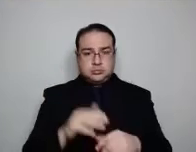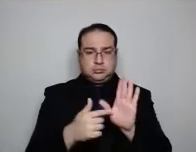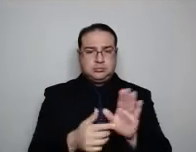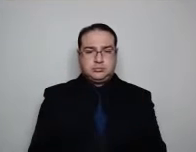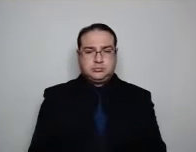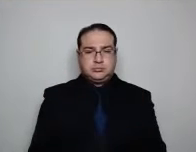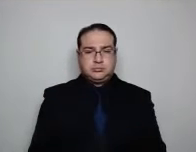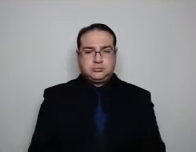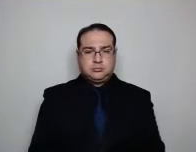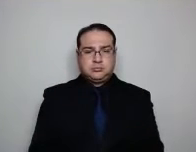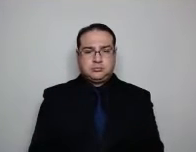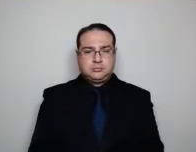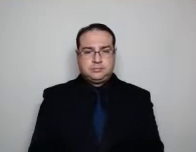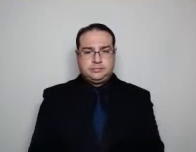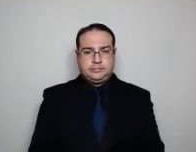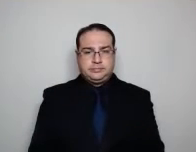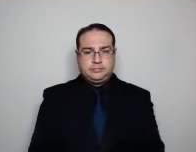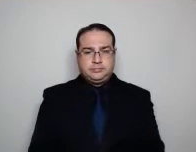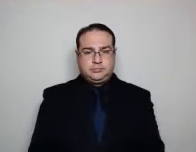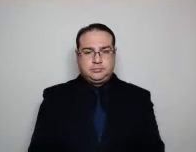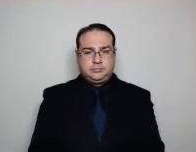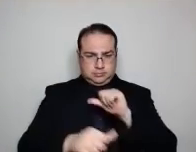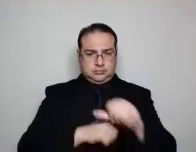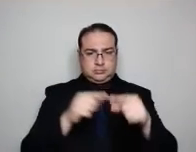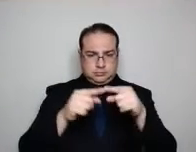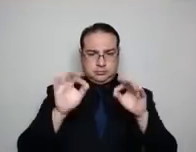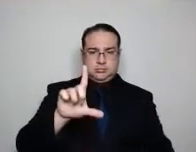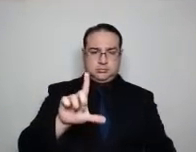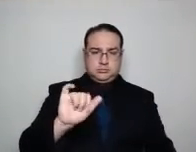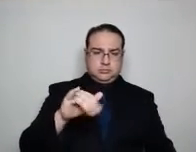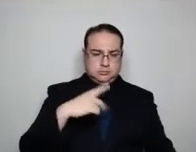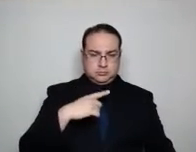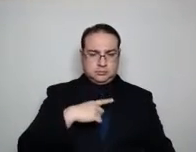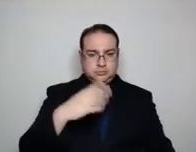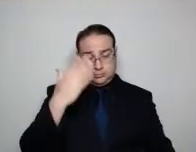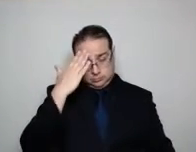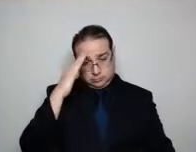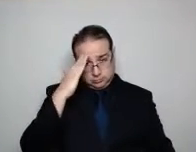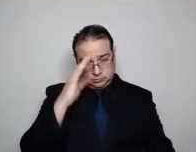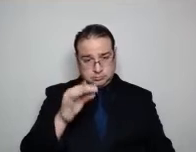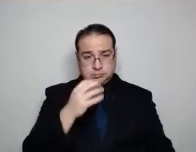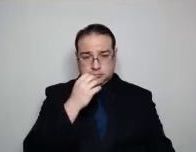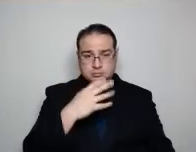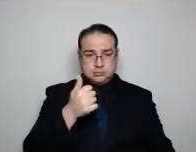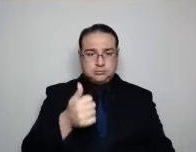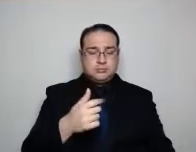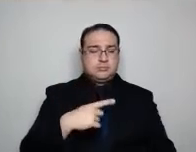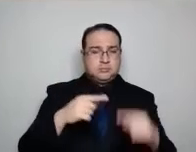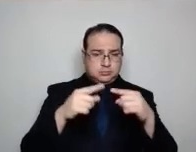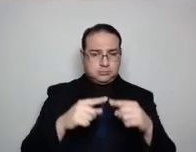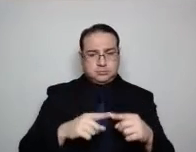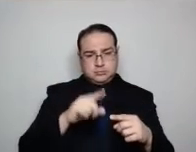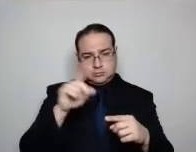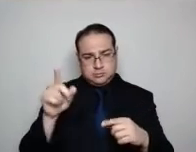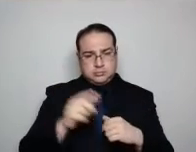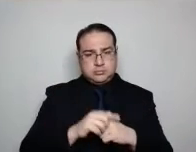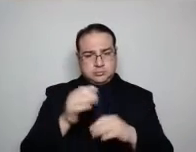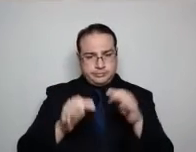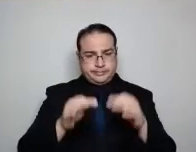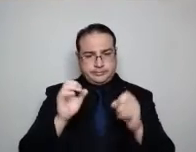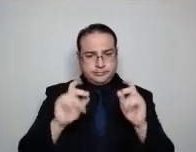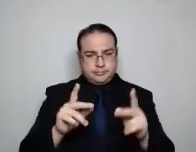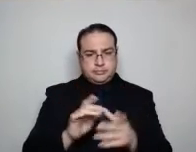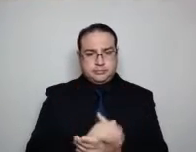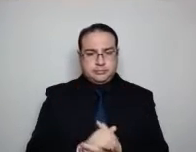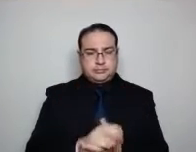uma modificação, ele confirmou a liminar. Pelo menos esse aqui do agravo de instrumento. Assim, tá bom, dizer, então. Não, então tudo bem. Lá no outro julgamento. Não é isso, doutor? Então tudo